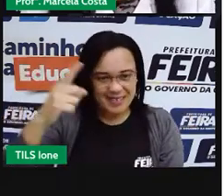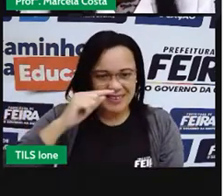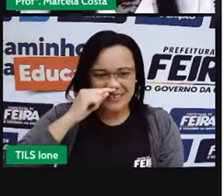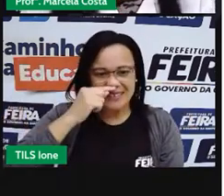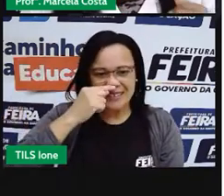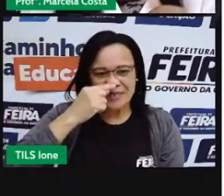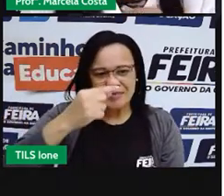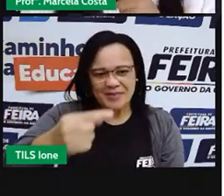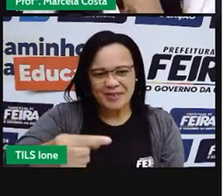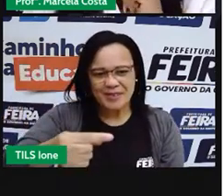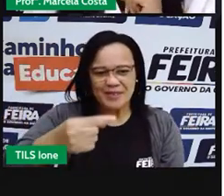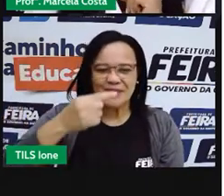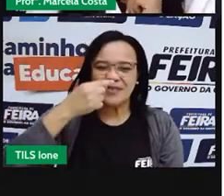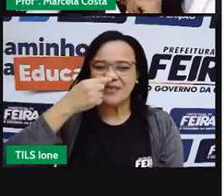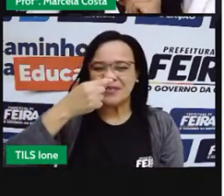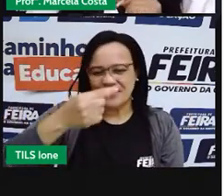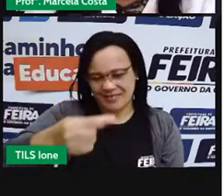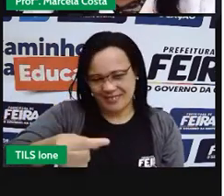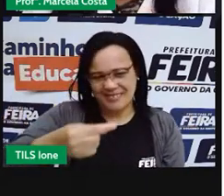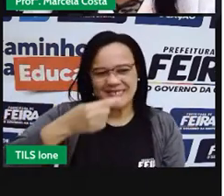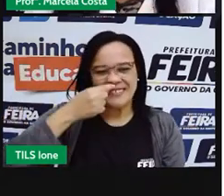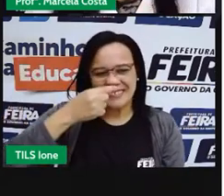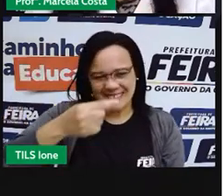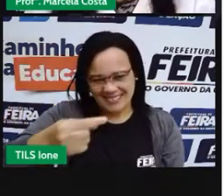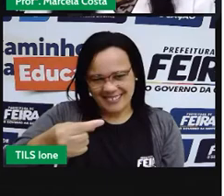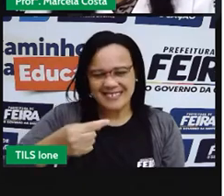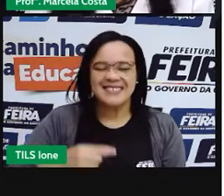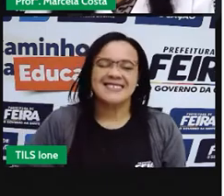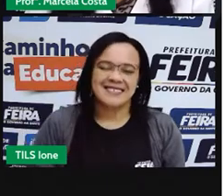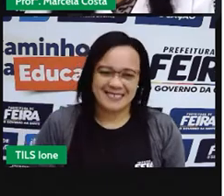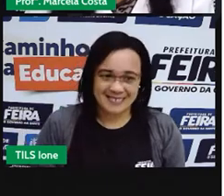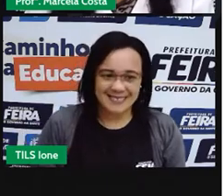grilo falante da história de Pinóquio.